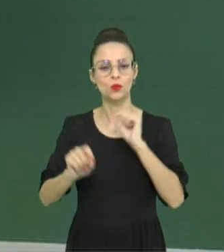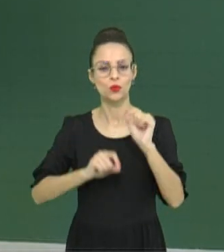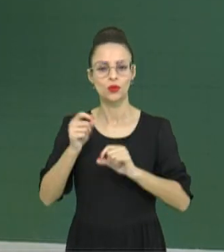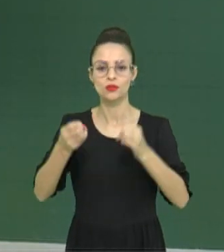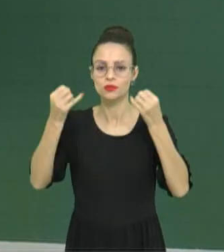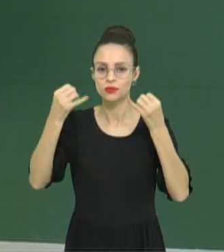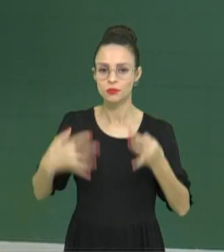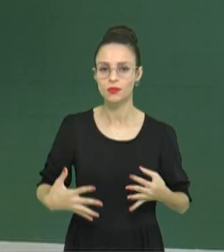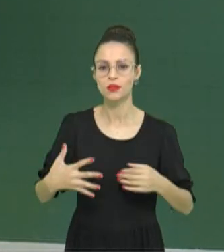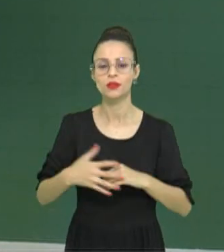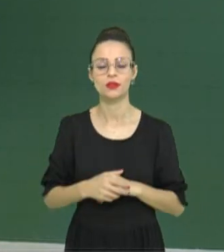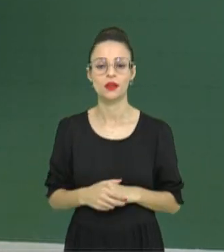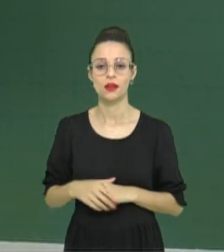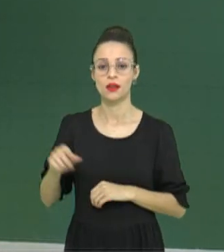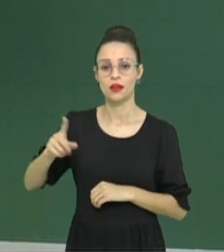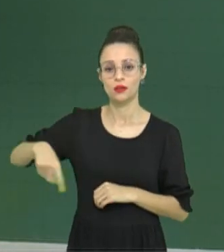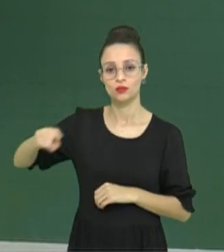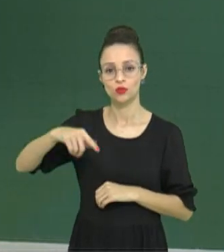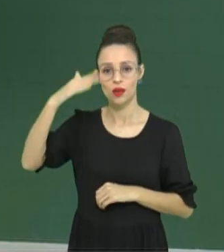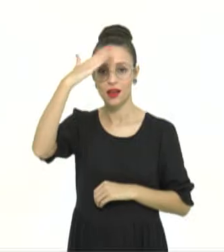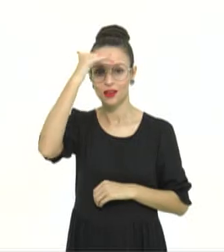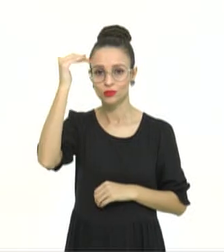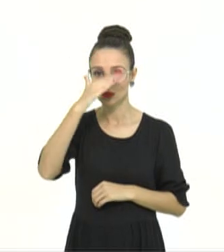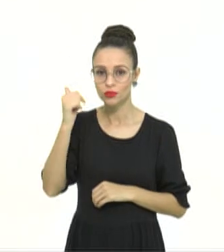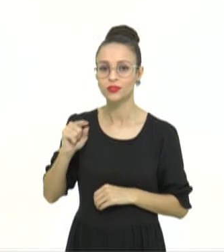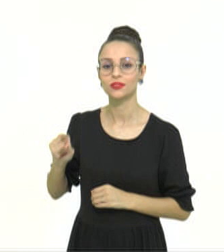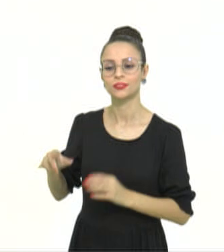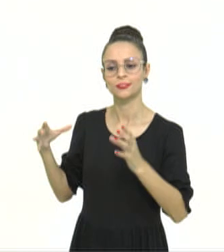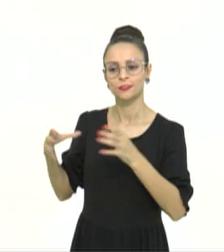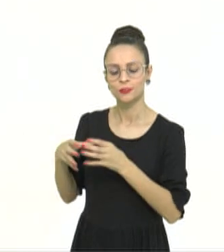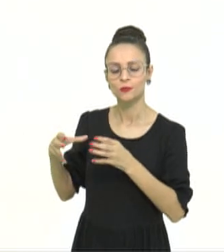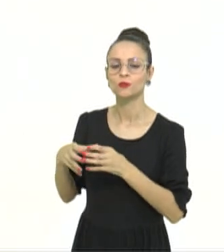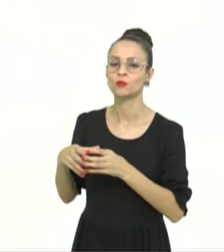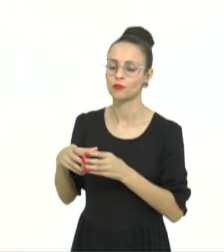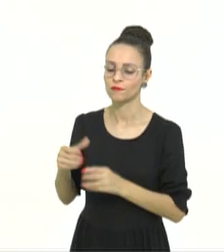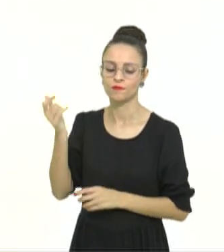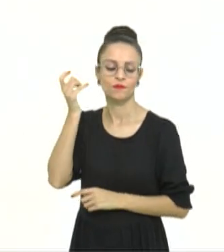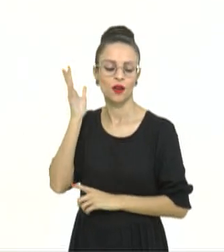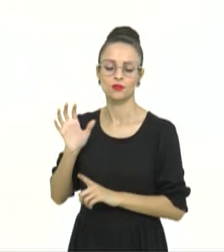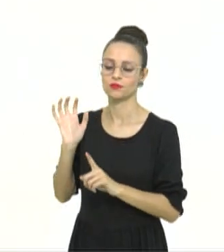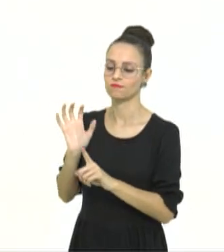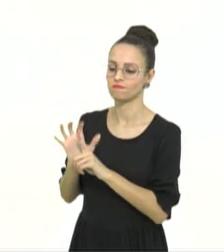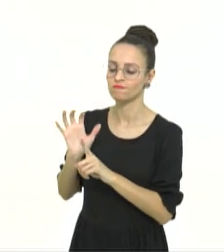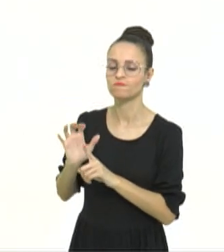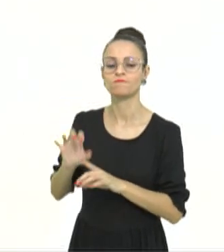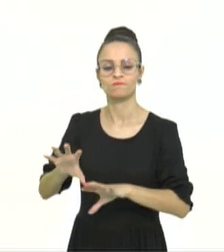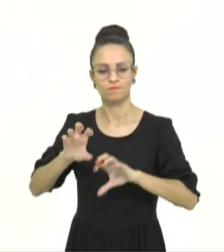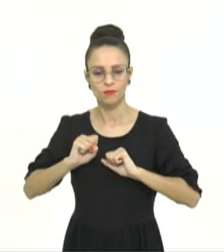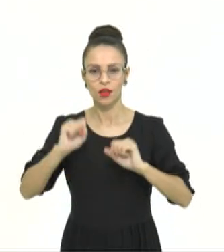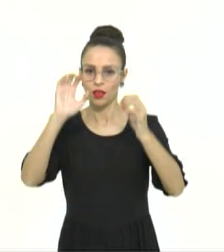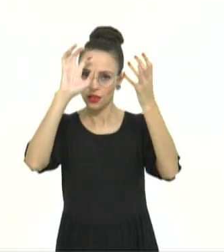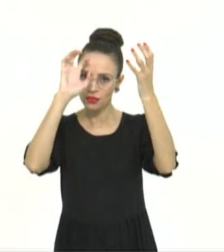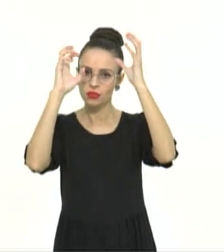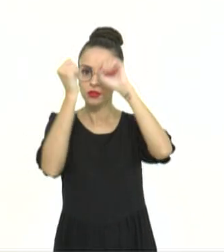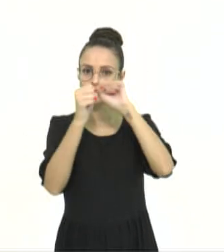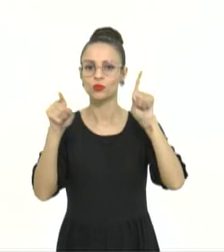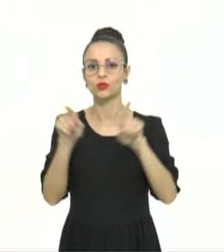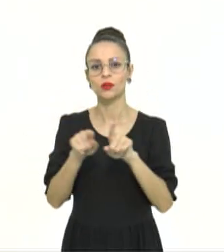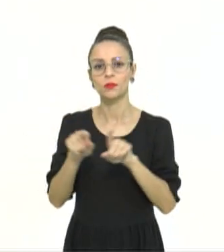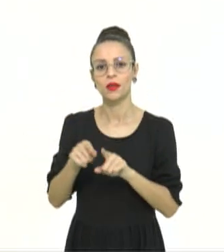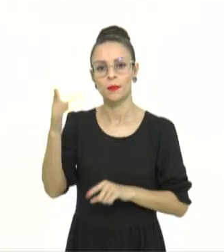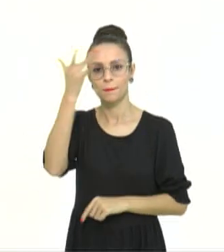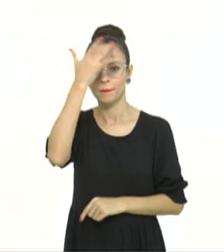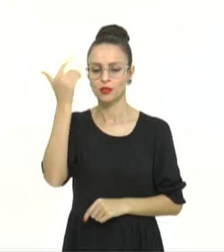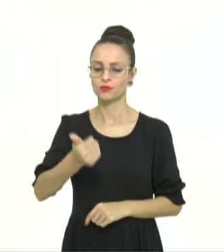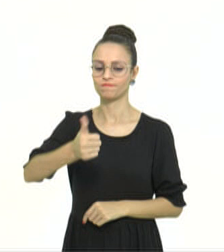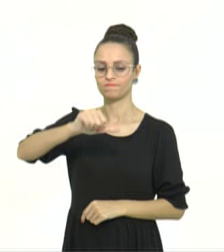que são os adolescentes o grupo mais vulneráveis, né, aos desenvolvimentos desse transtorno, assim como as pessoas com baixa